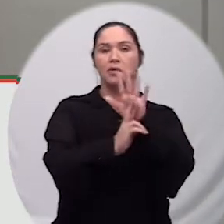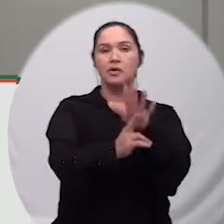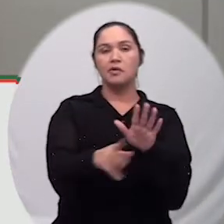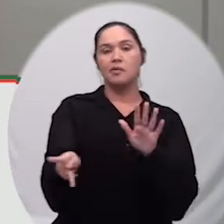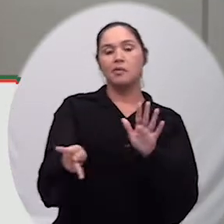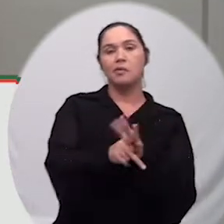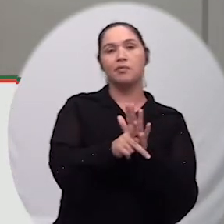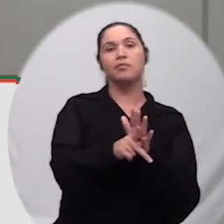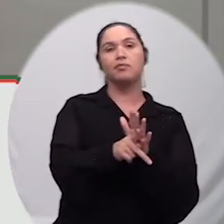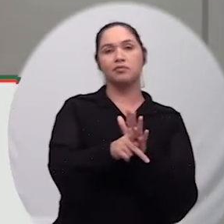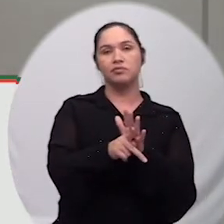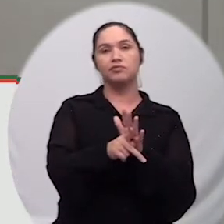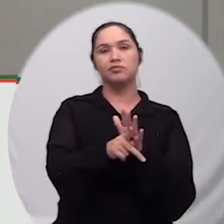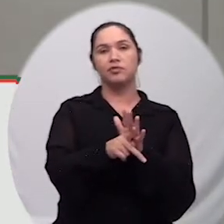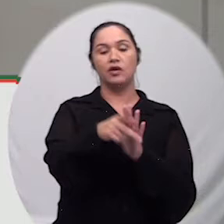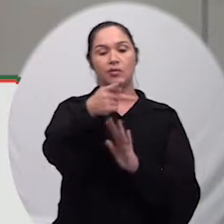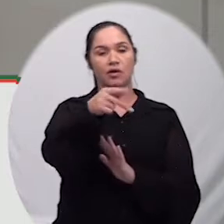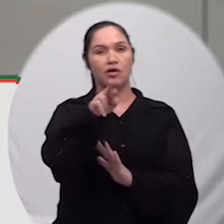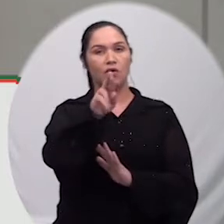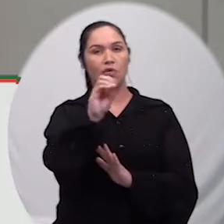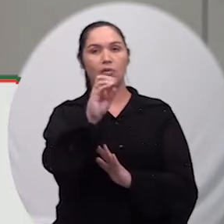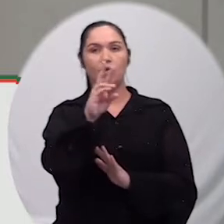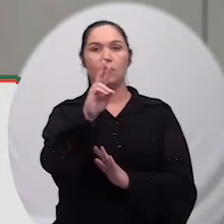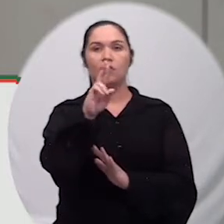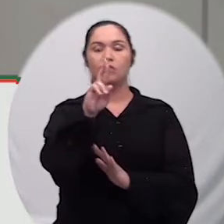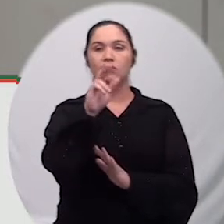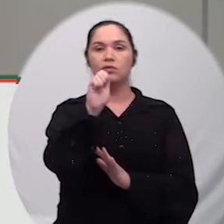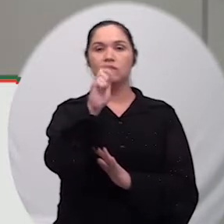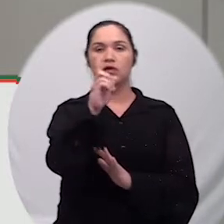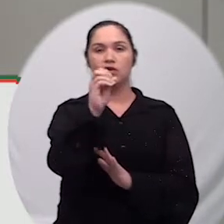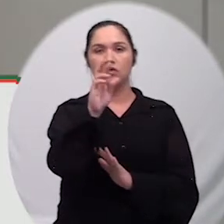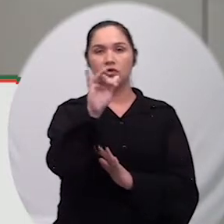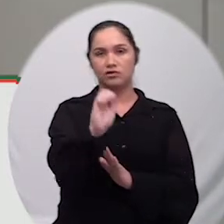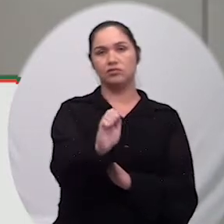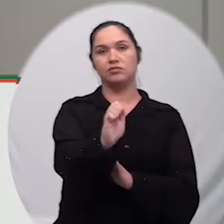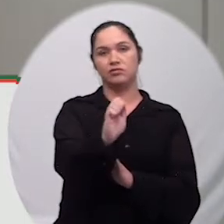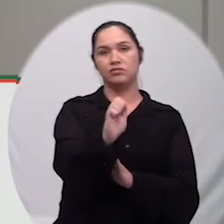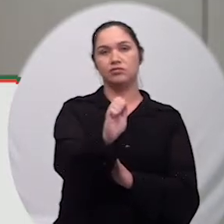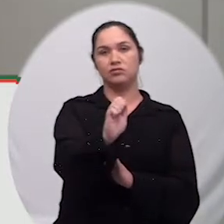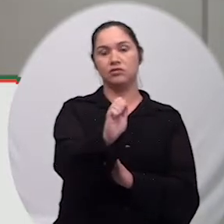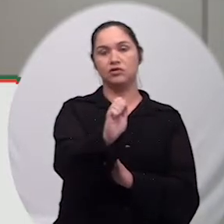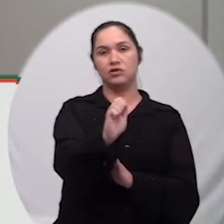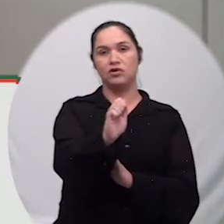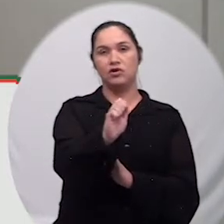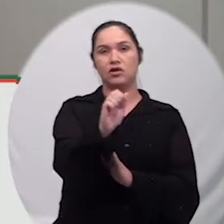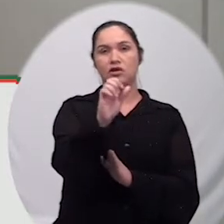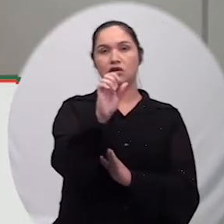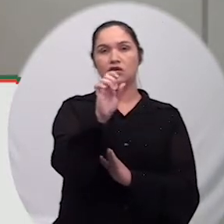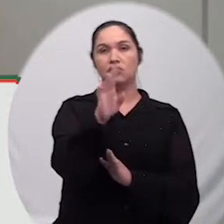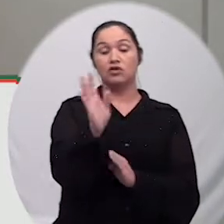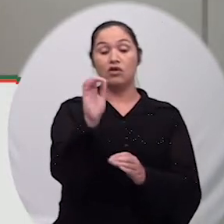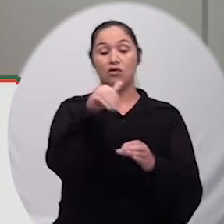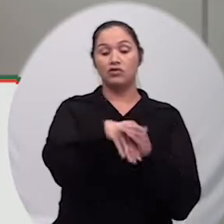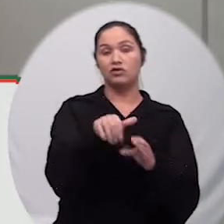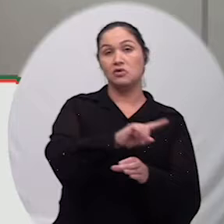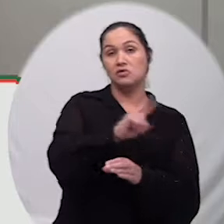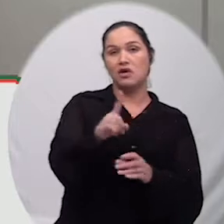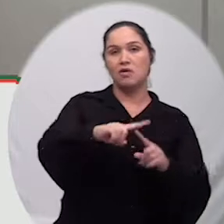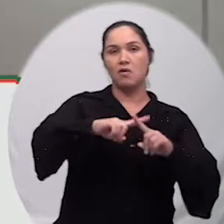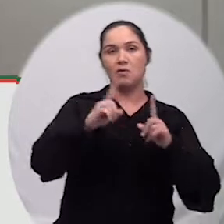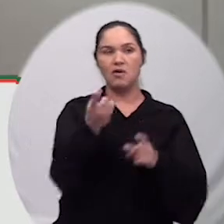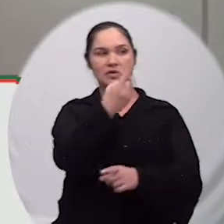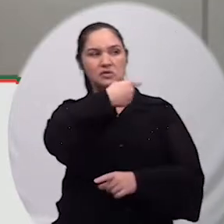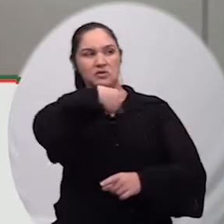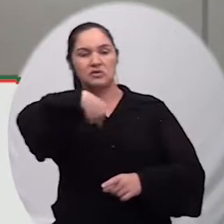votou contra essa moção de reprovação, e os demais presentes ali, que tinha representação da